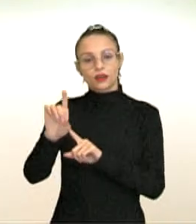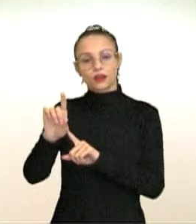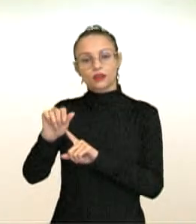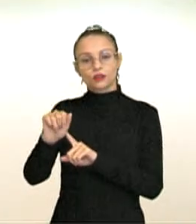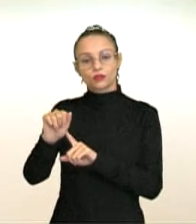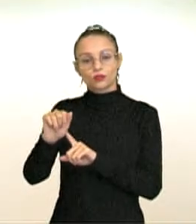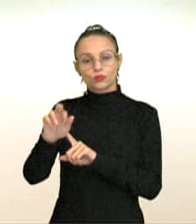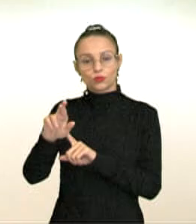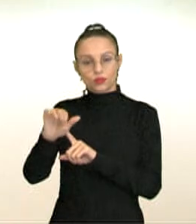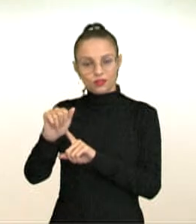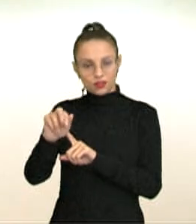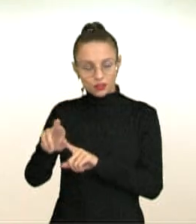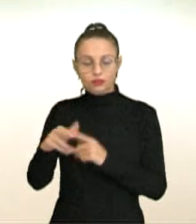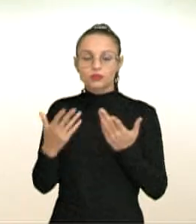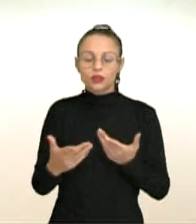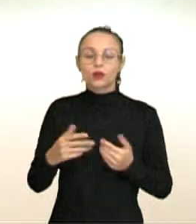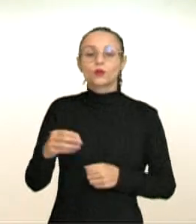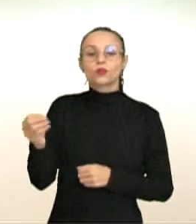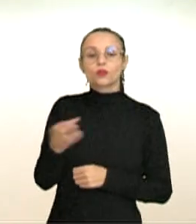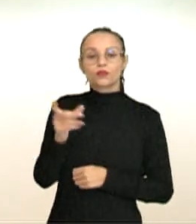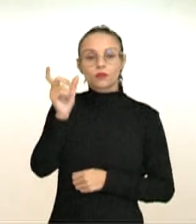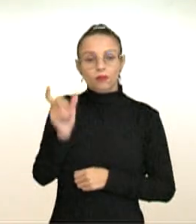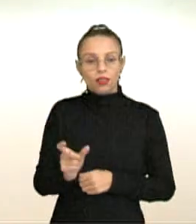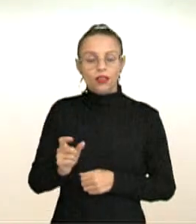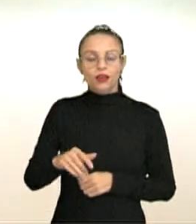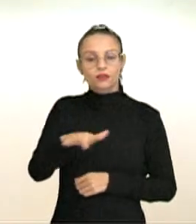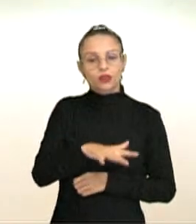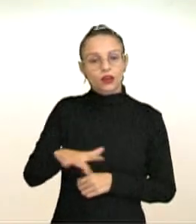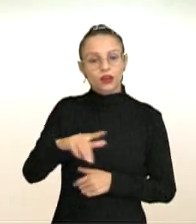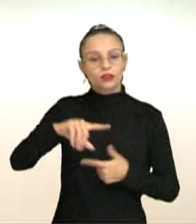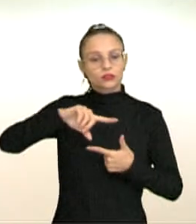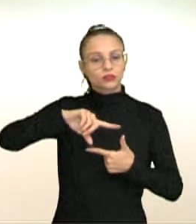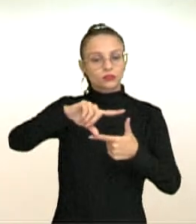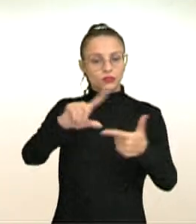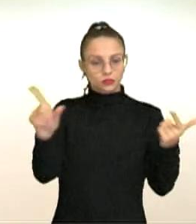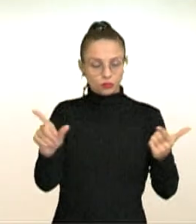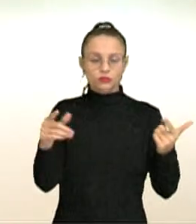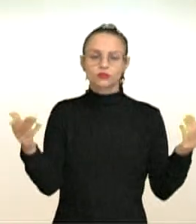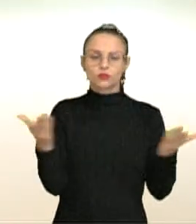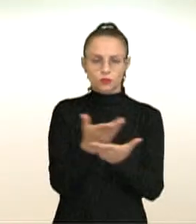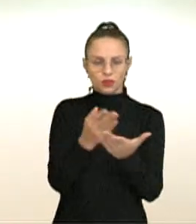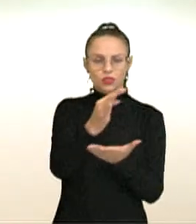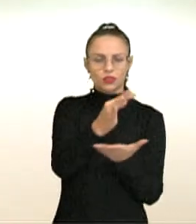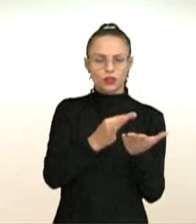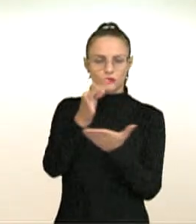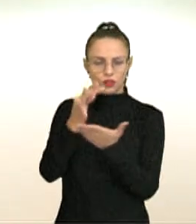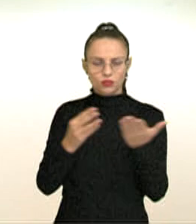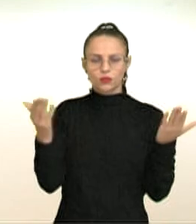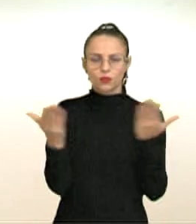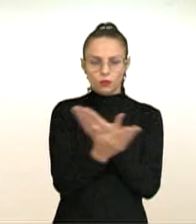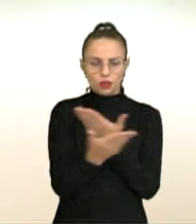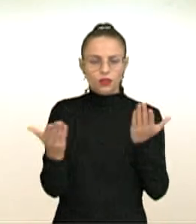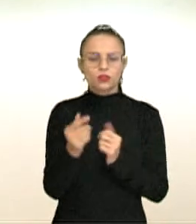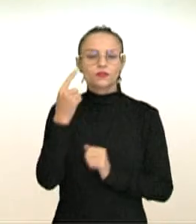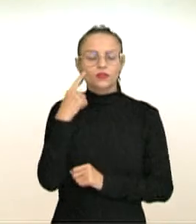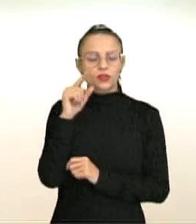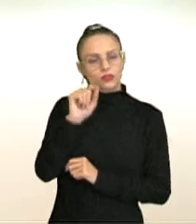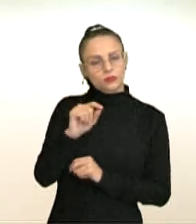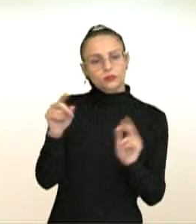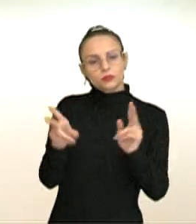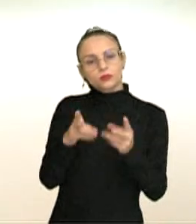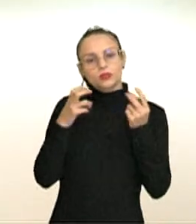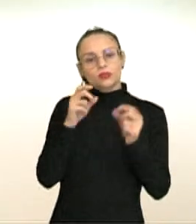neologismo, os modernistas criaram sempre, né? Fazendo aqui a intertextualidade com o neologismo, você pode perceber que